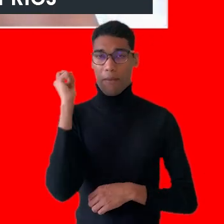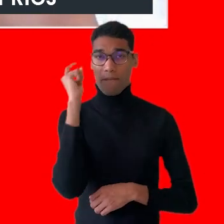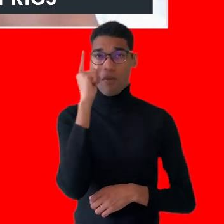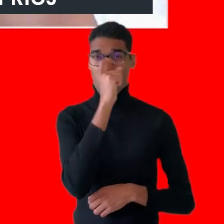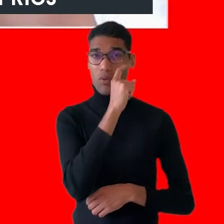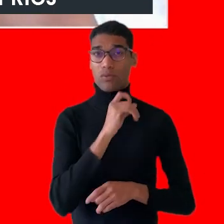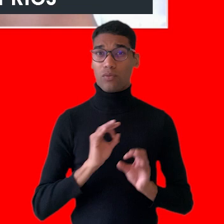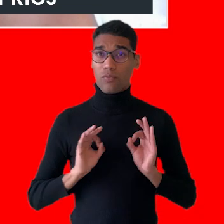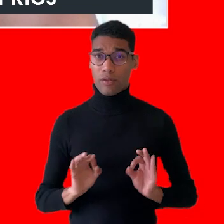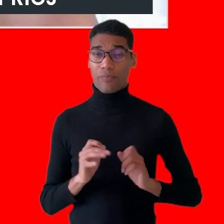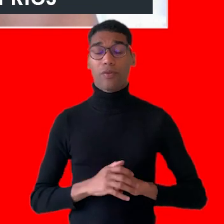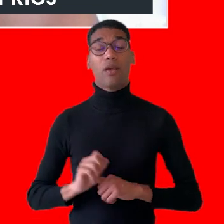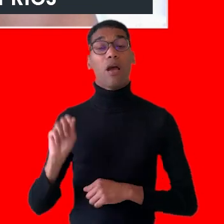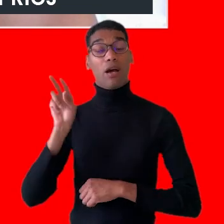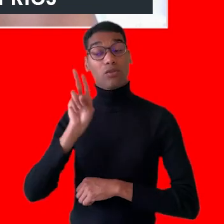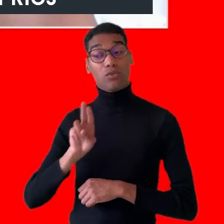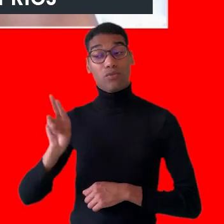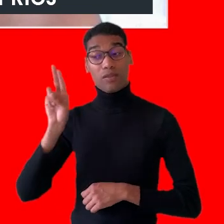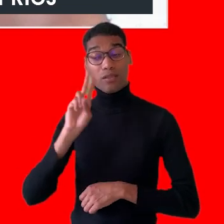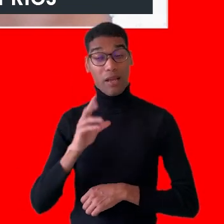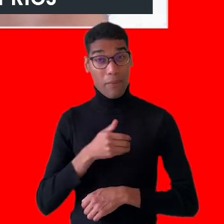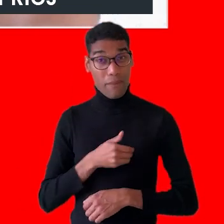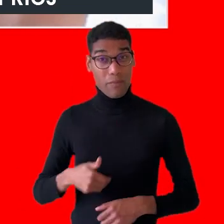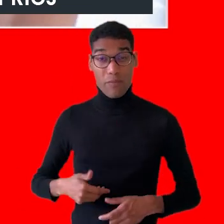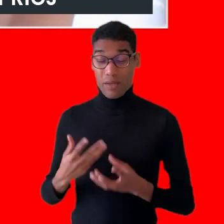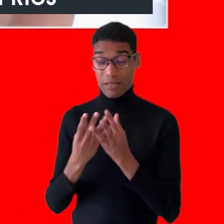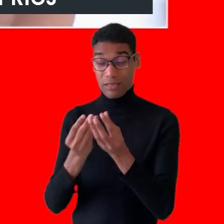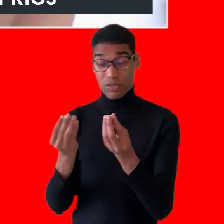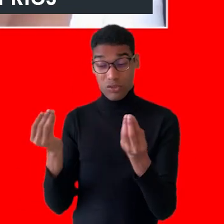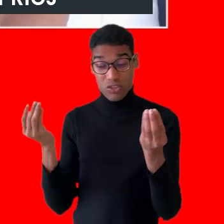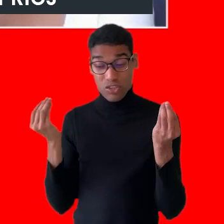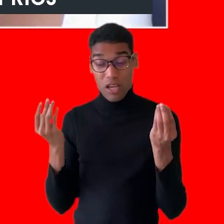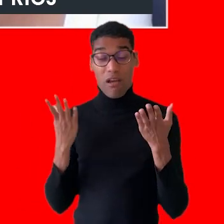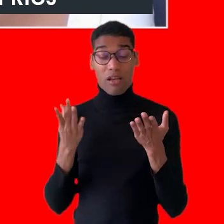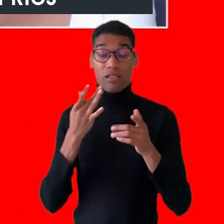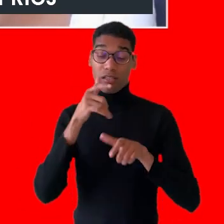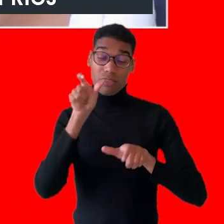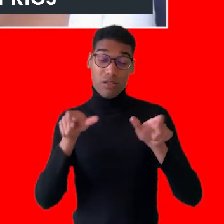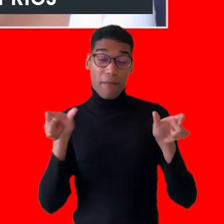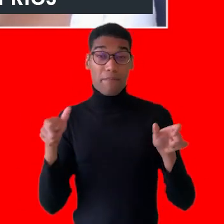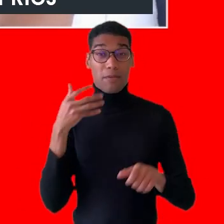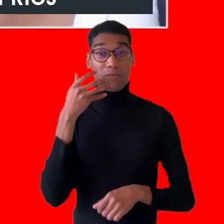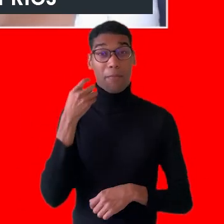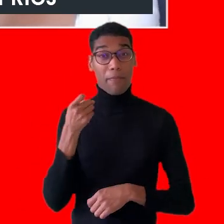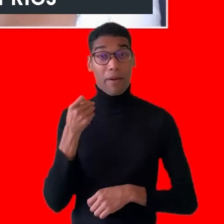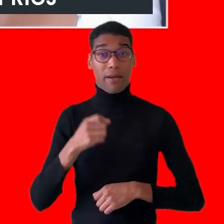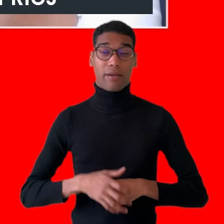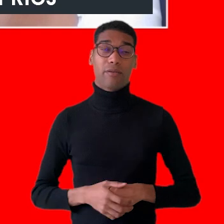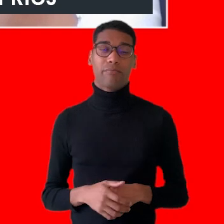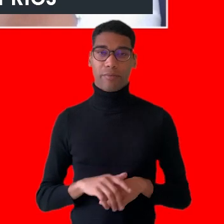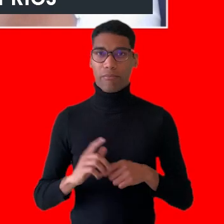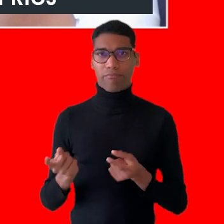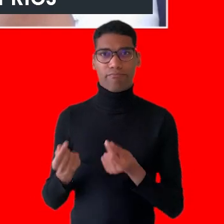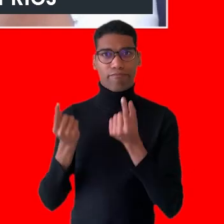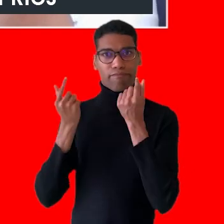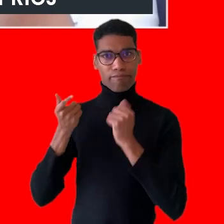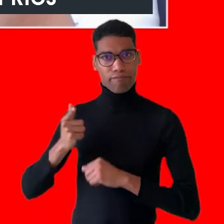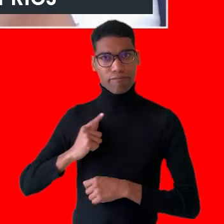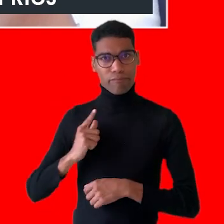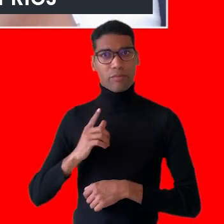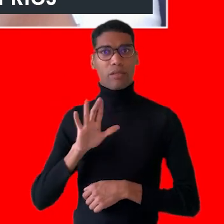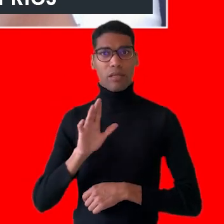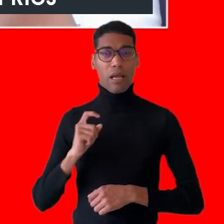muito difícil, né? As universidades públicas estão cheias de pessoas brancas, com dinheiro,